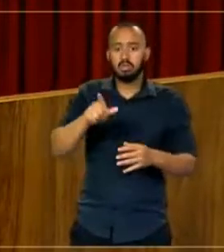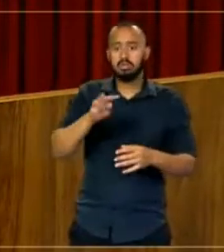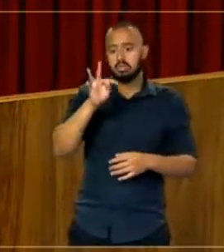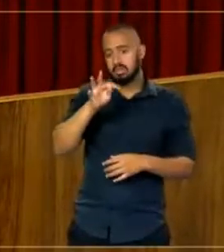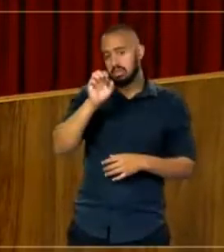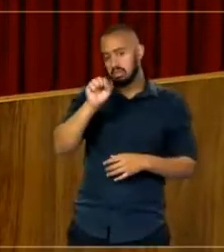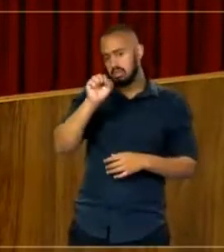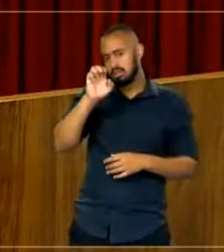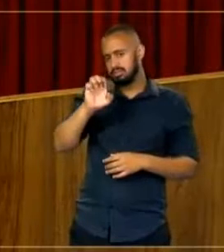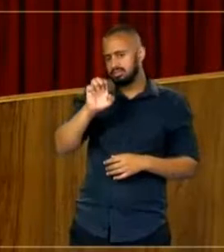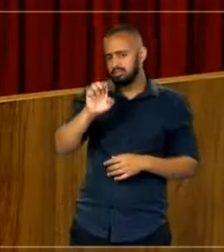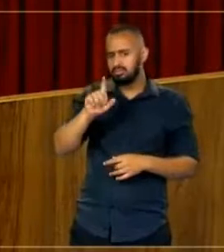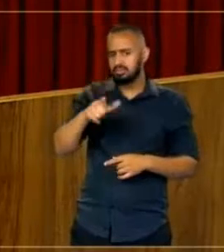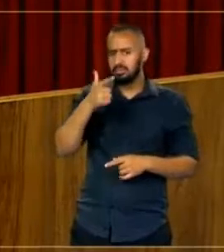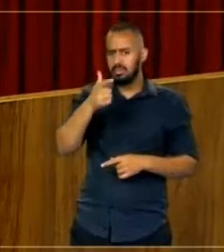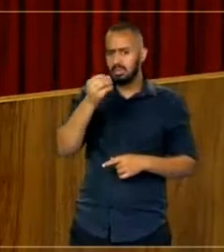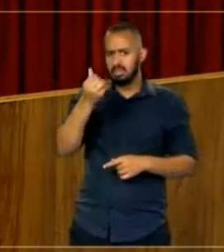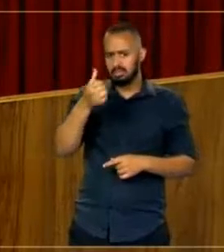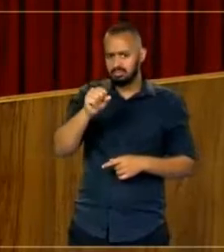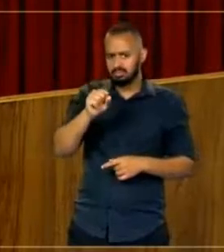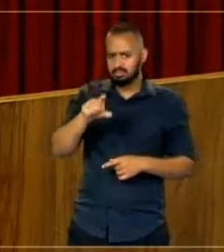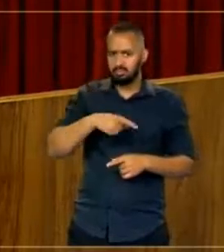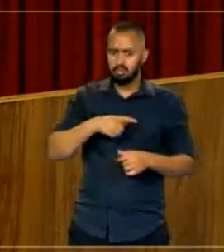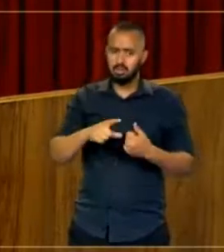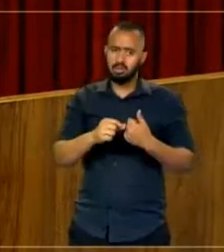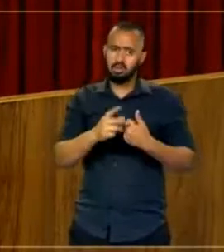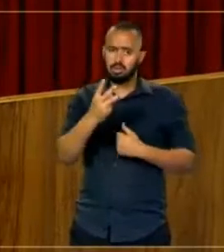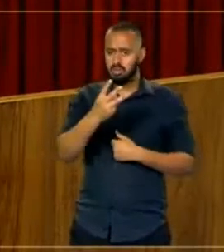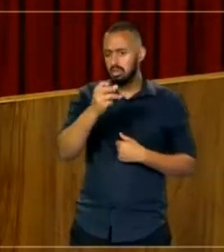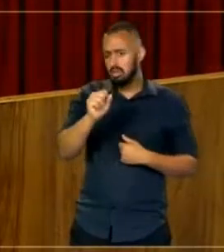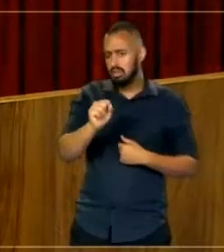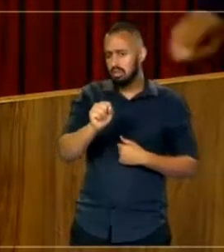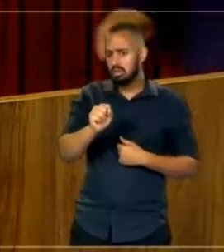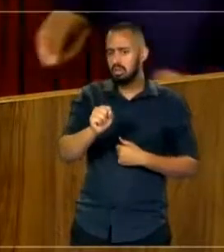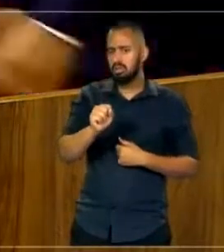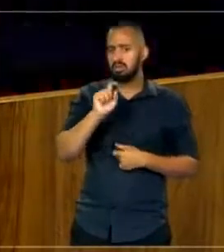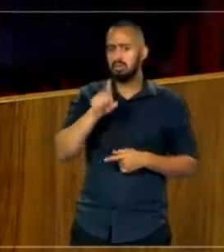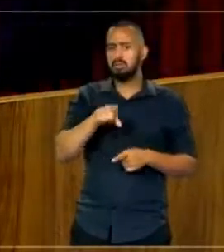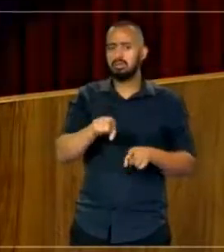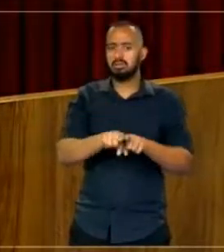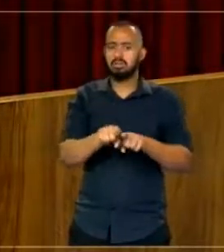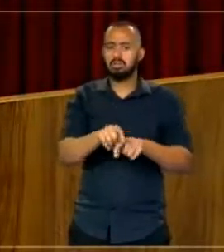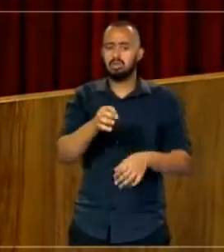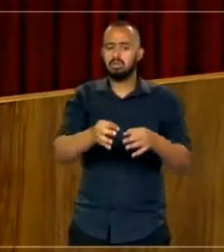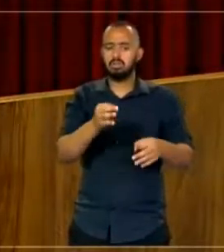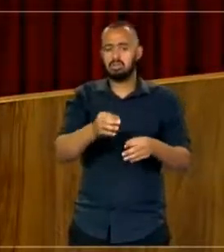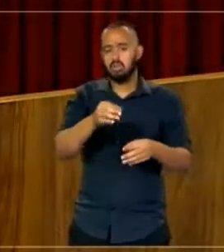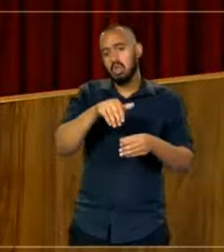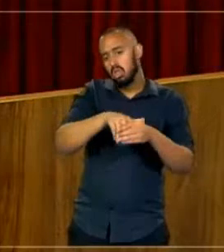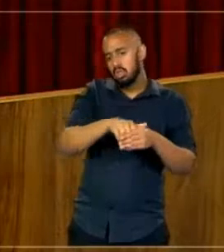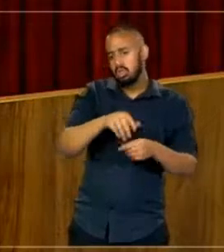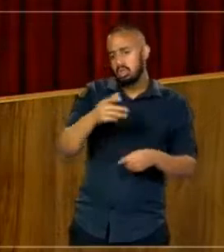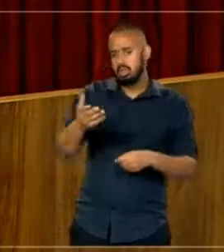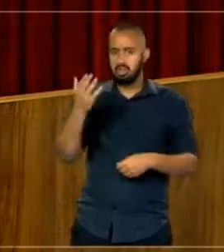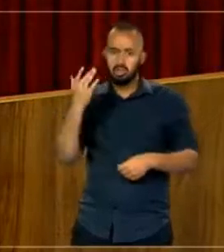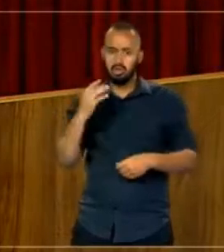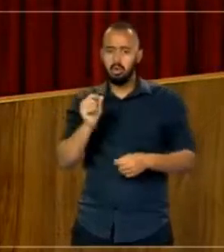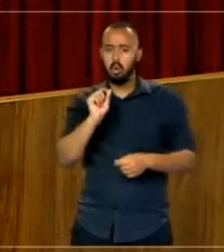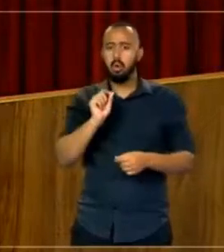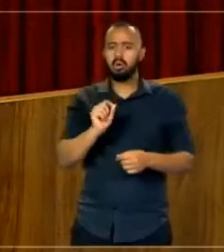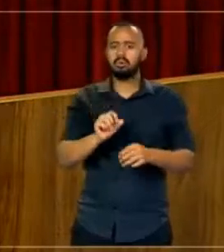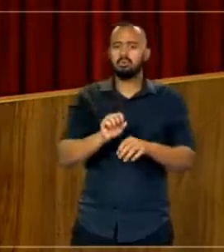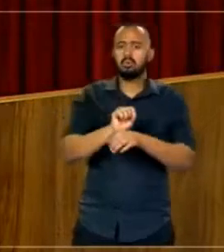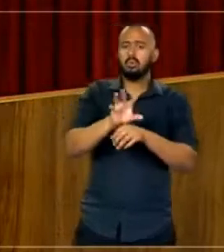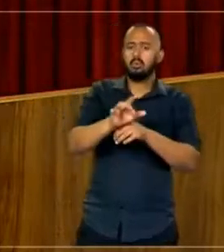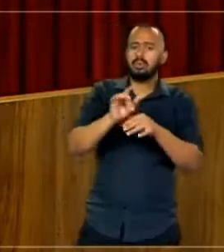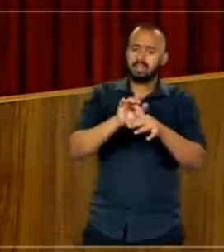de 2019, fez constar de seu artigo 38 que a atuação da Justiça Eleitoral em relação a conteúdos divulgados na internet